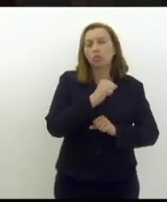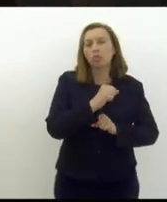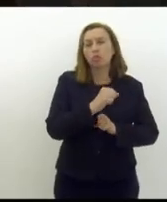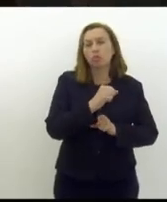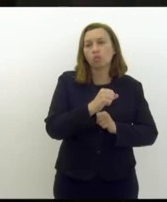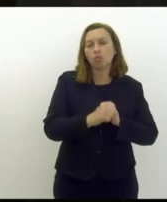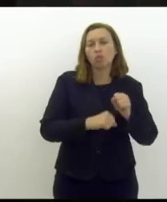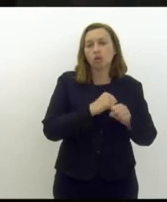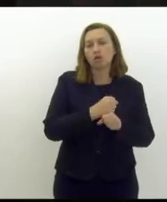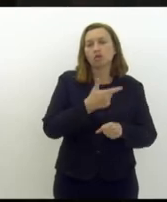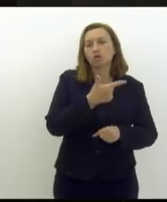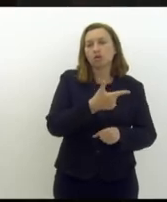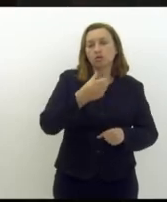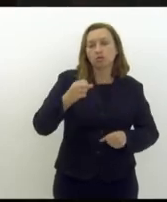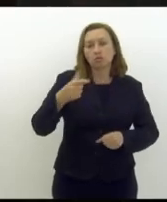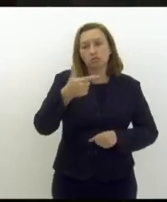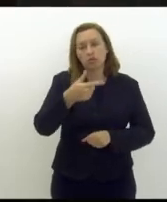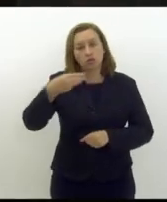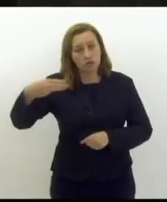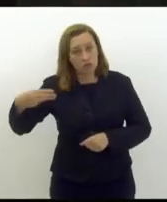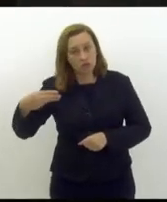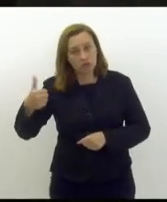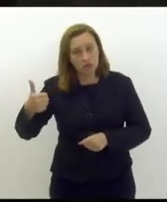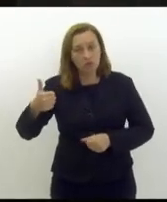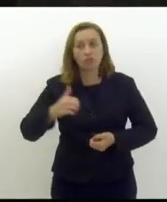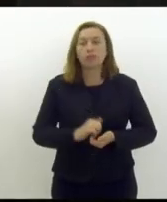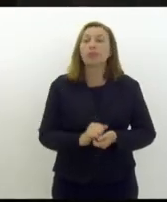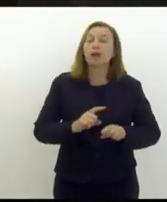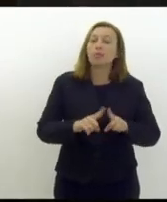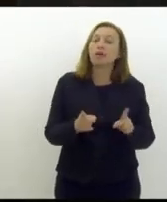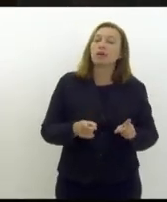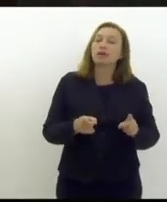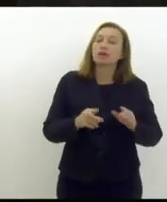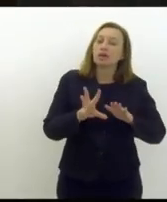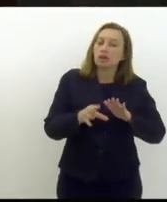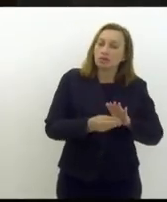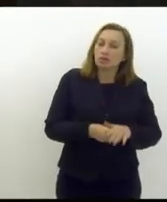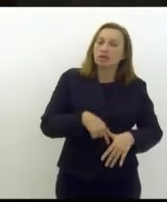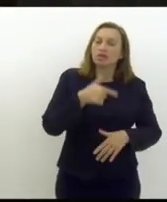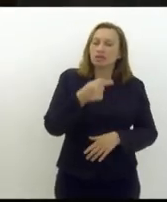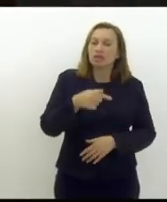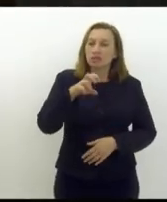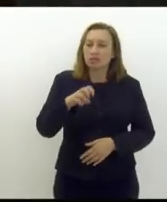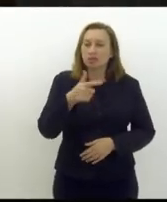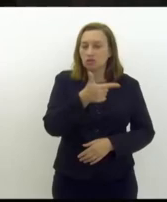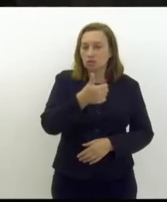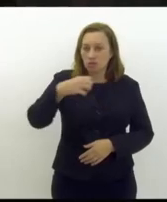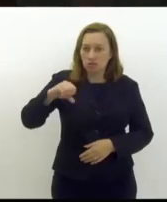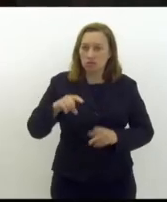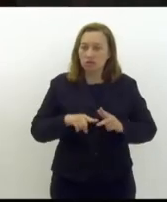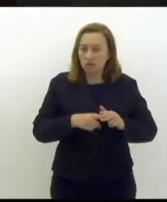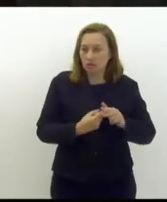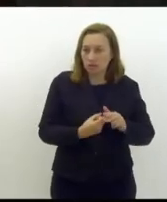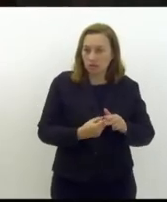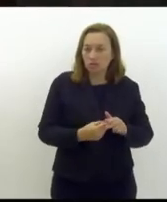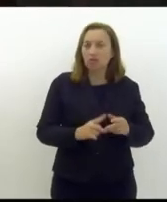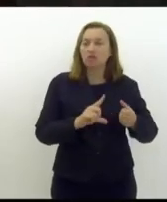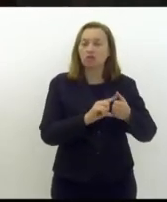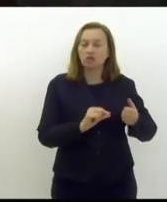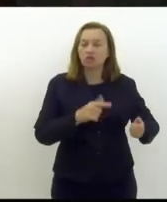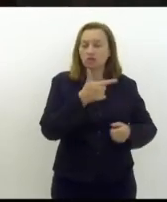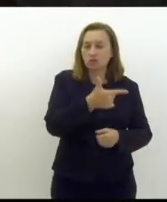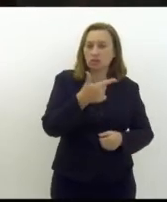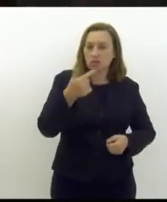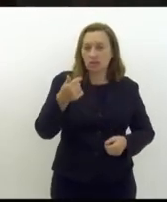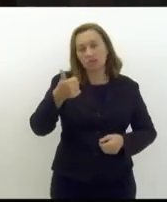2031 Mas mesmo a emenda 75 de 2019 que alterou o artigo 210